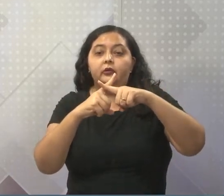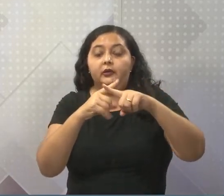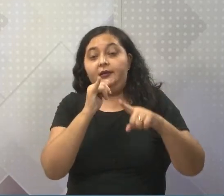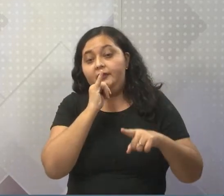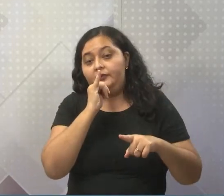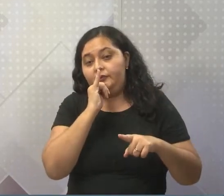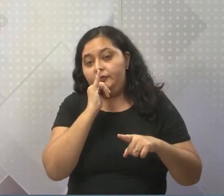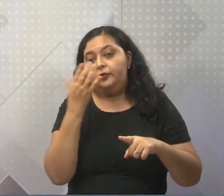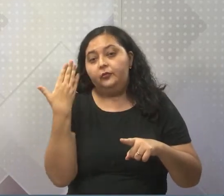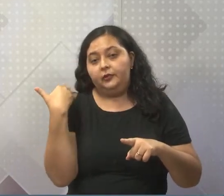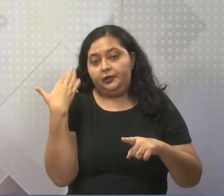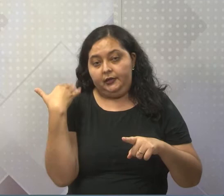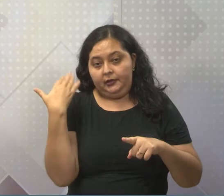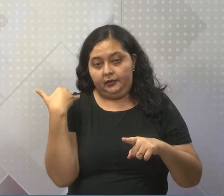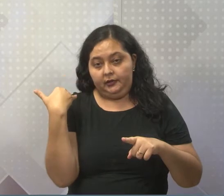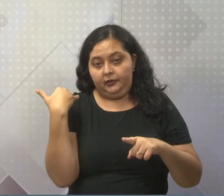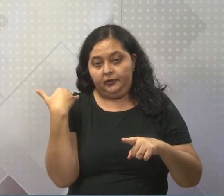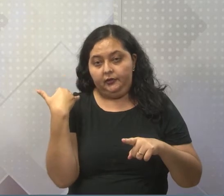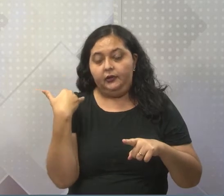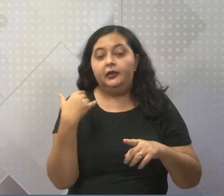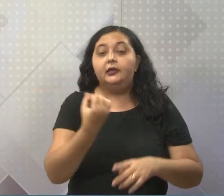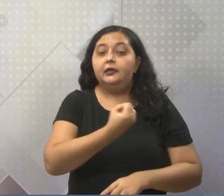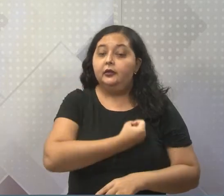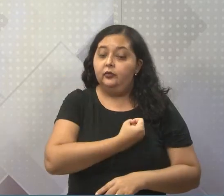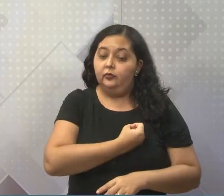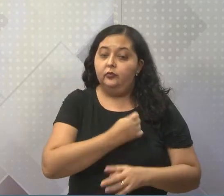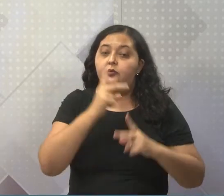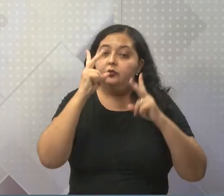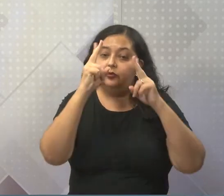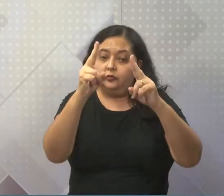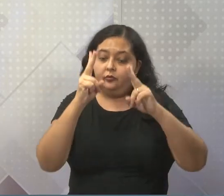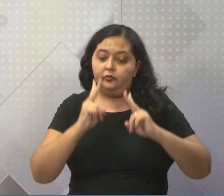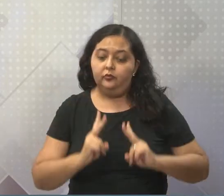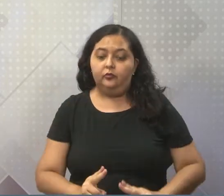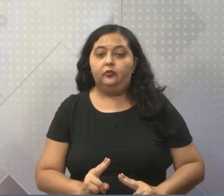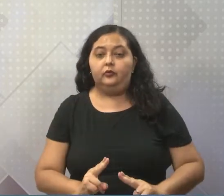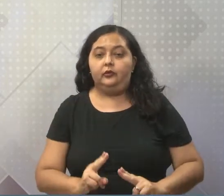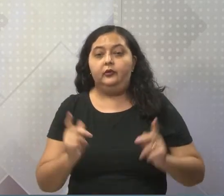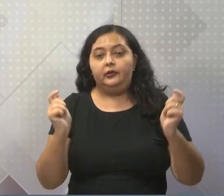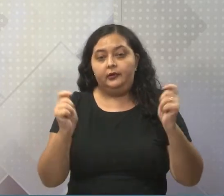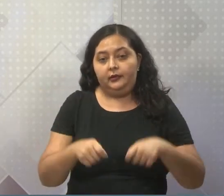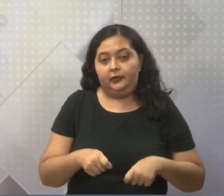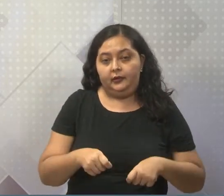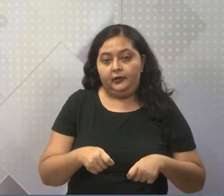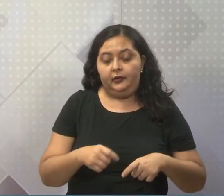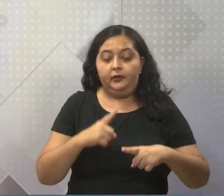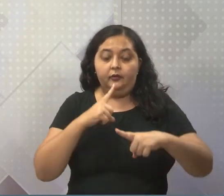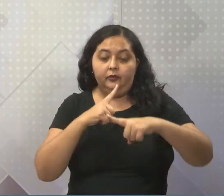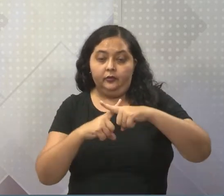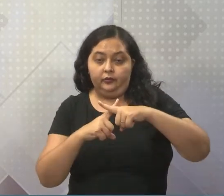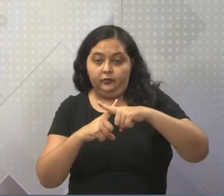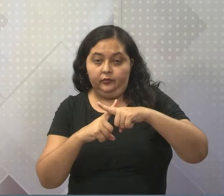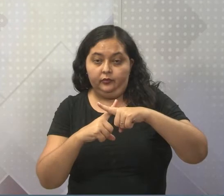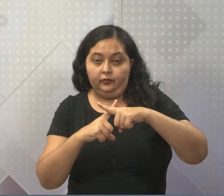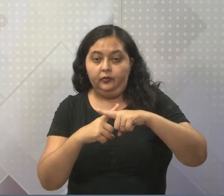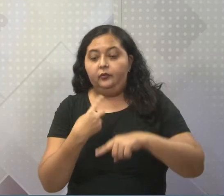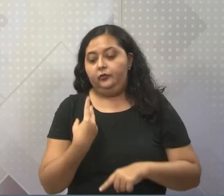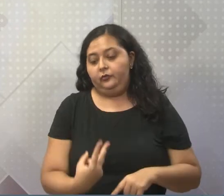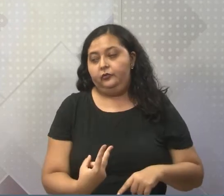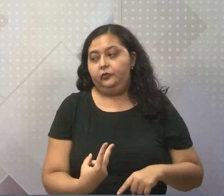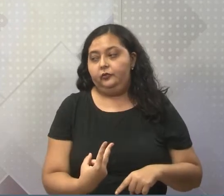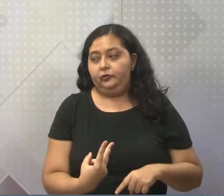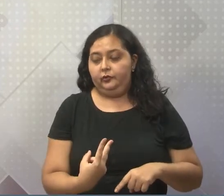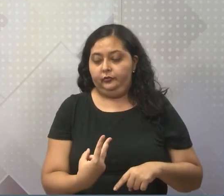exemplo anterior que precisam ser números iguais. Então, eu preciso multiplicar aqui por